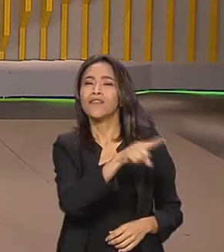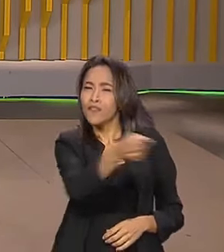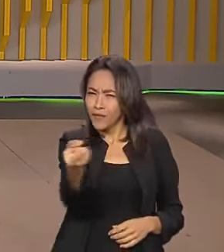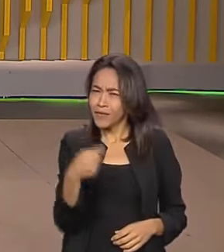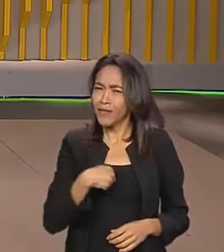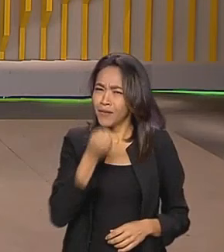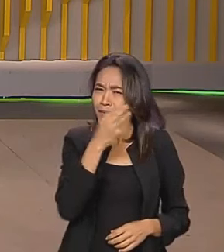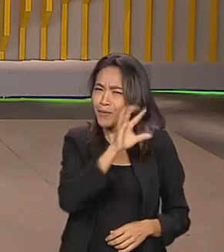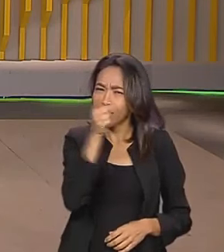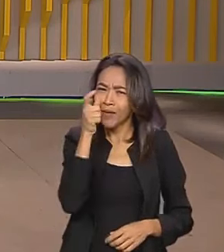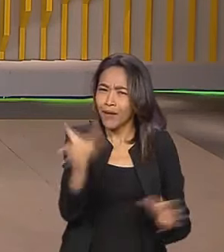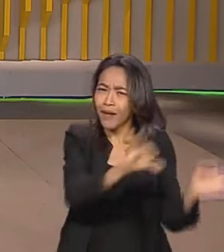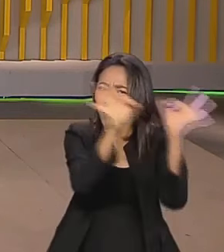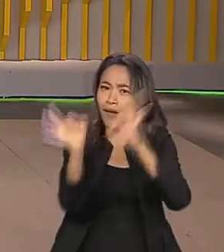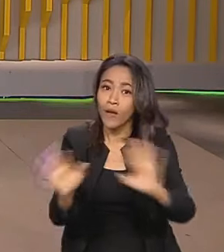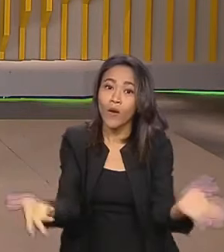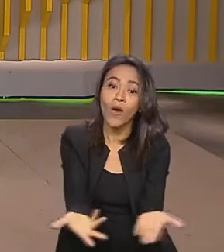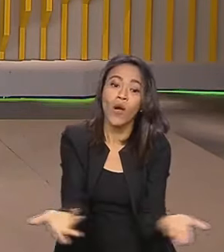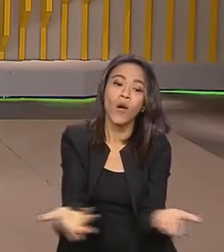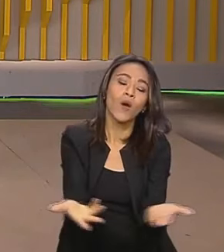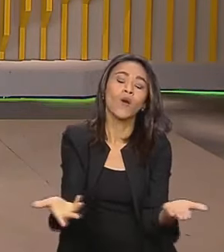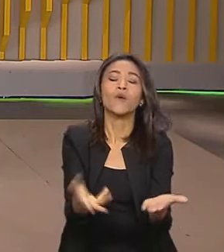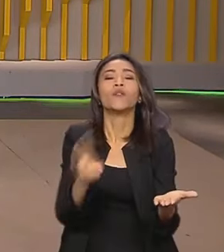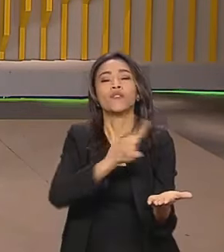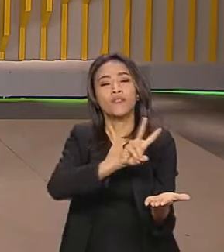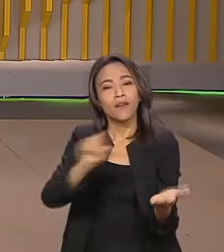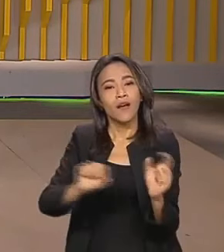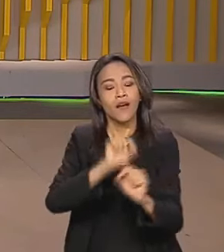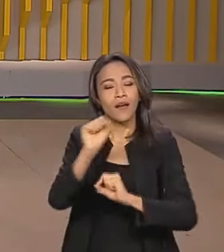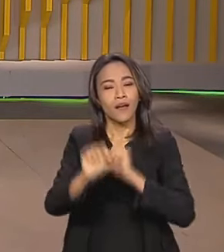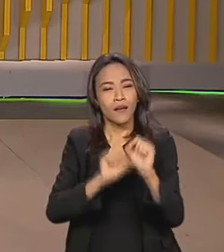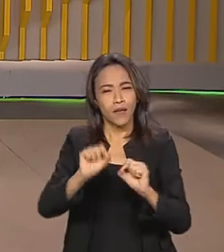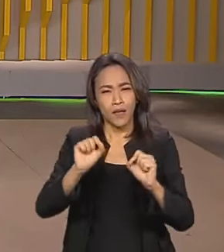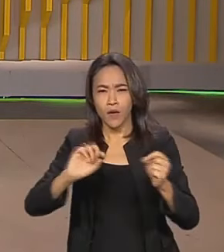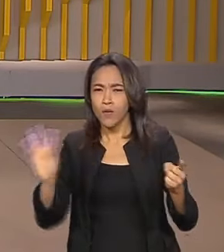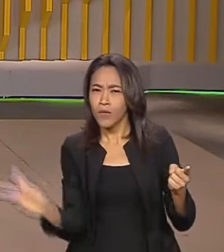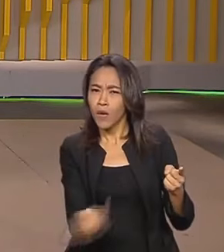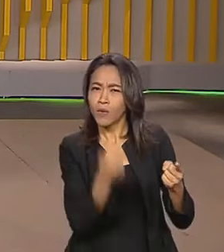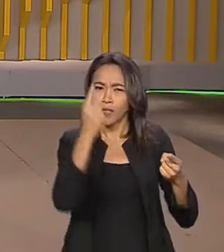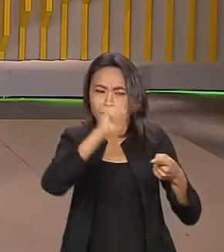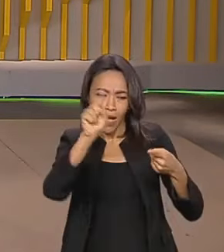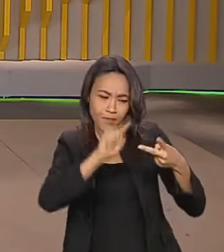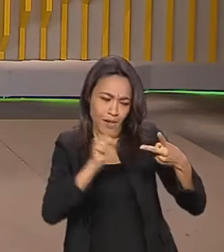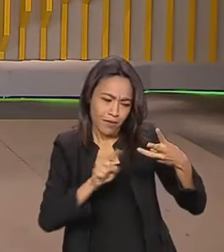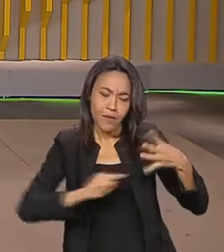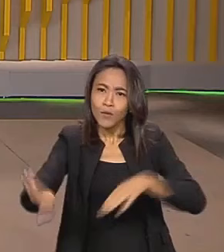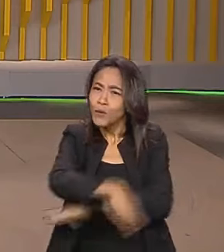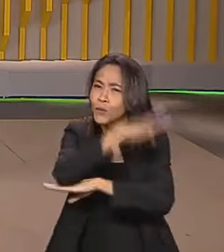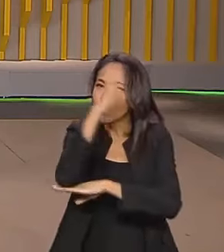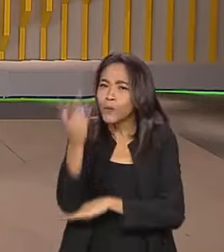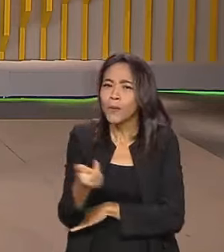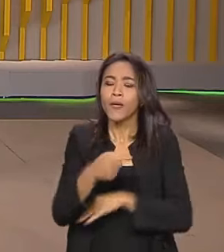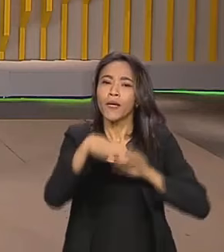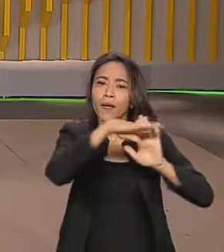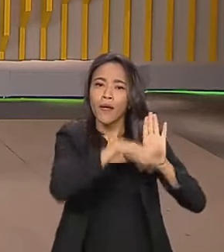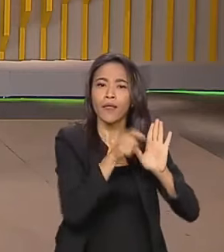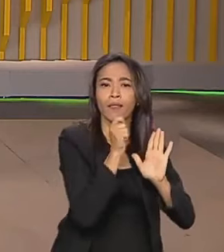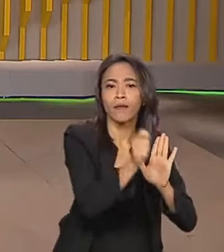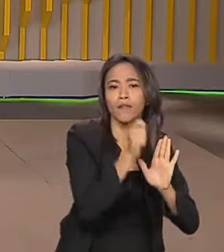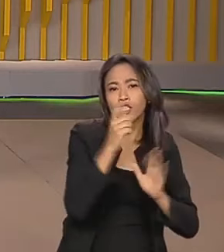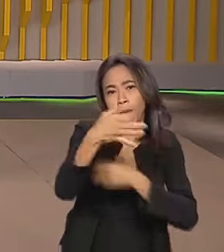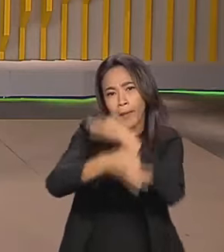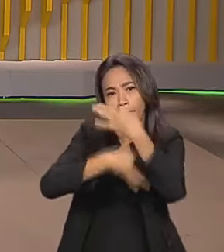acompanham aqui a partir de hoje então o Brasil em dia vai passar ali por todos os acontecimentos do dia com entrevistas comentários e